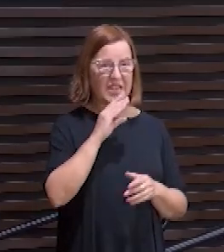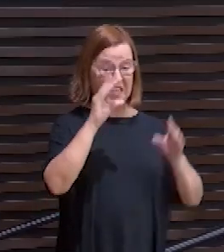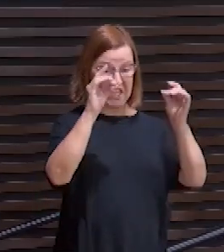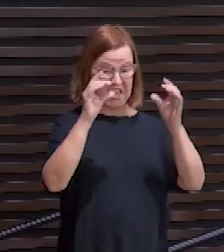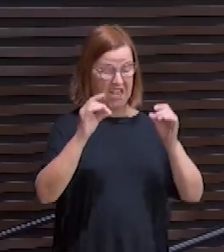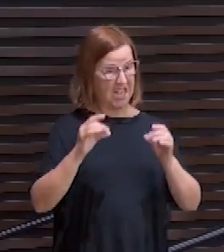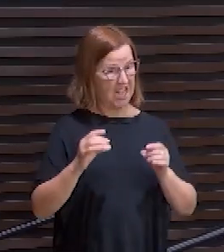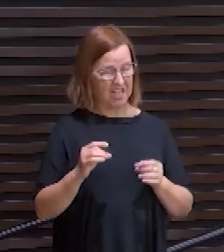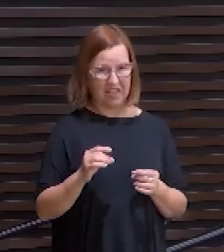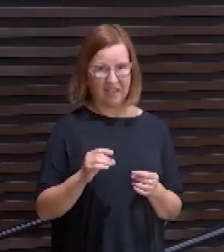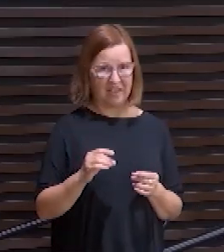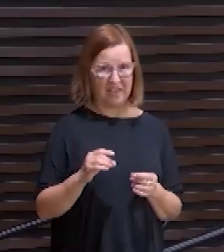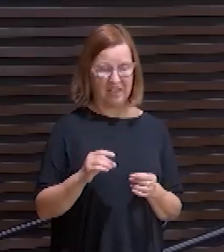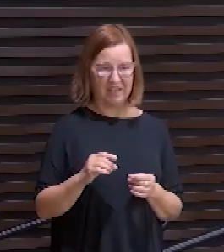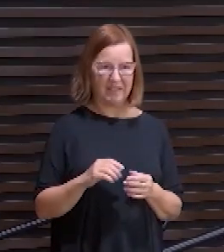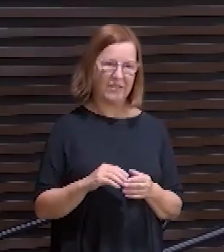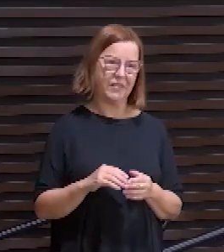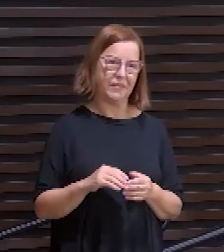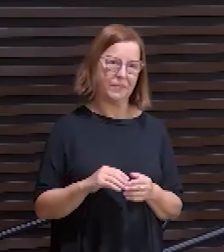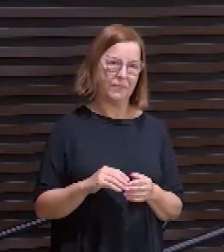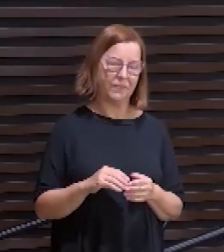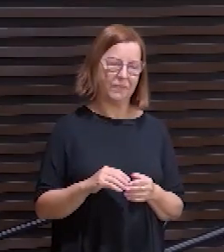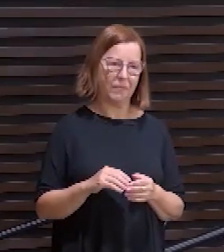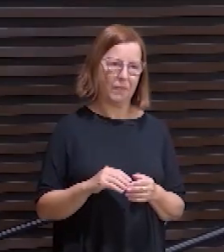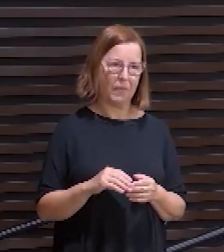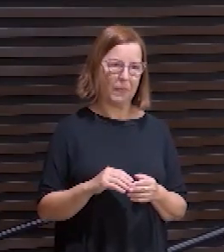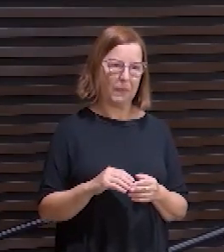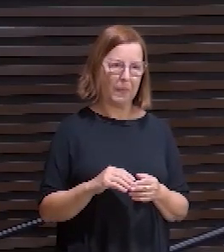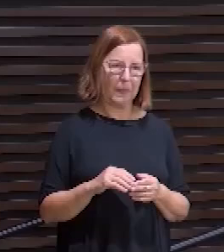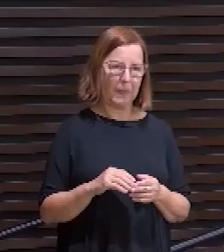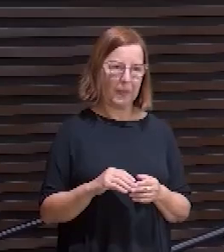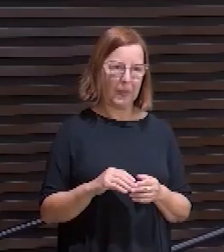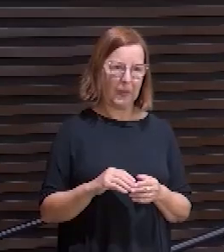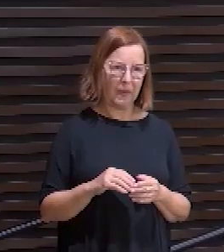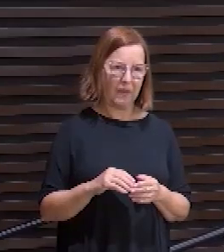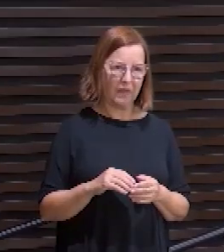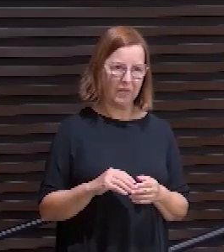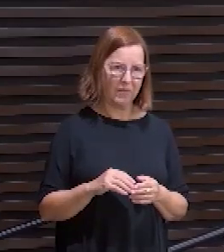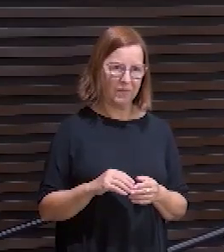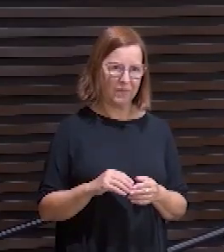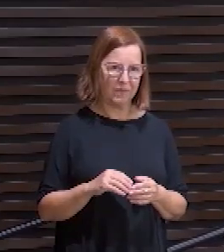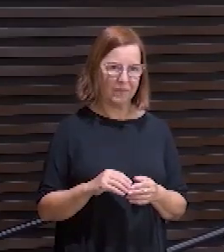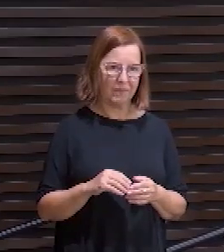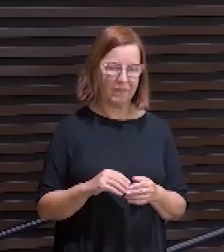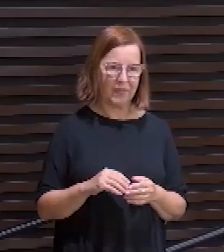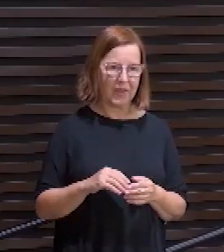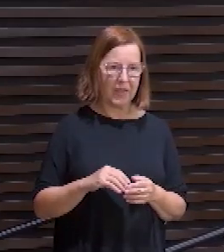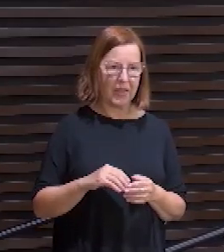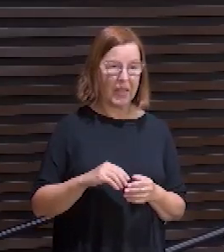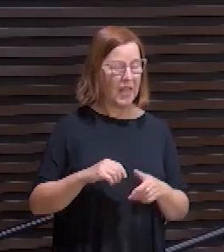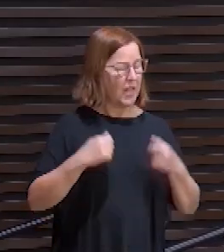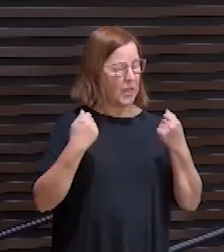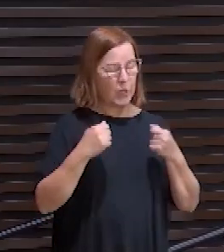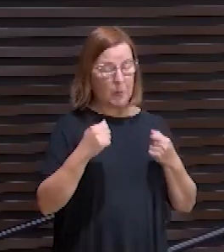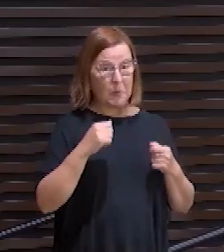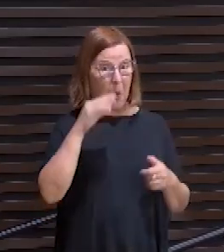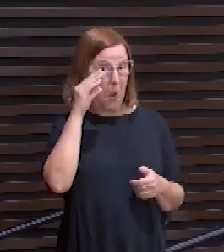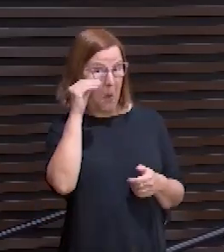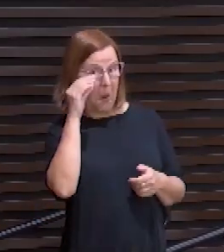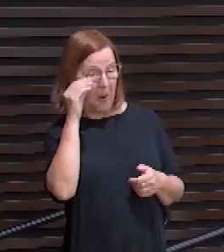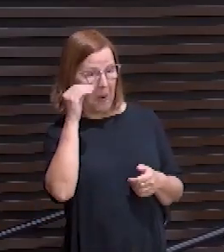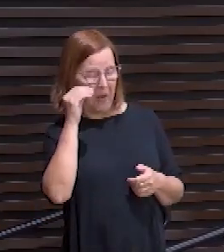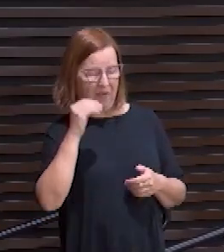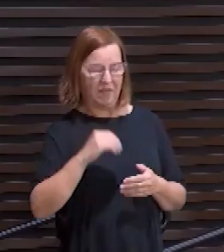coisas. A escatologia não tem o propósito de ficar gerando um monte de gente curiosa acerca de detalhes. A escatologia tem